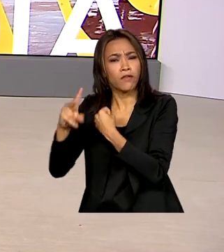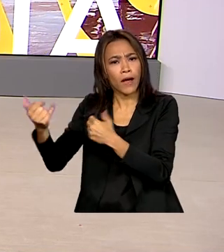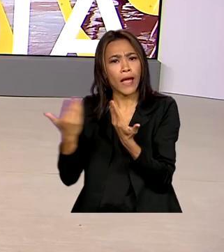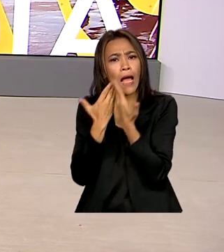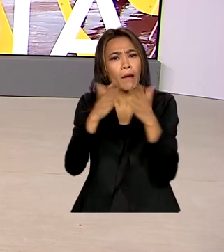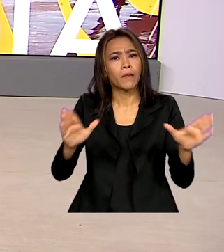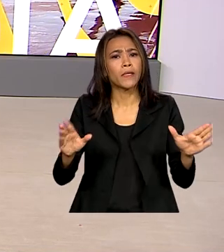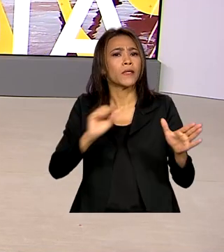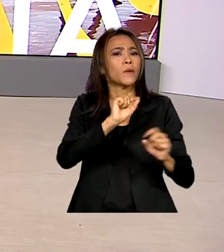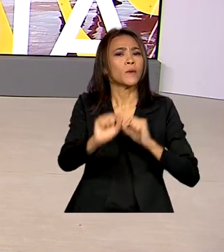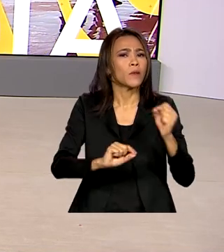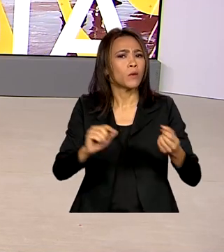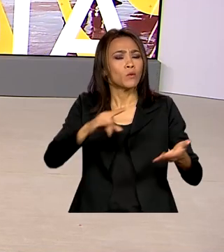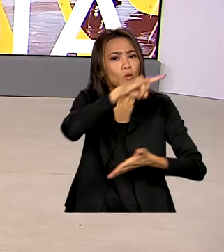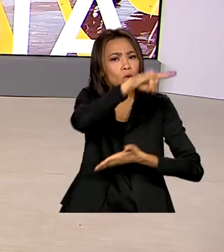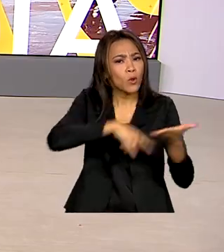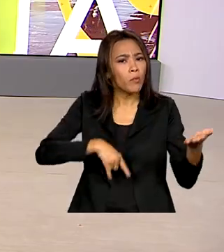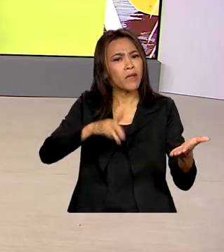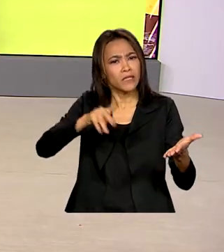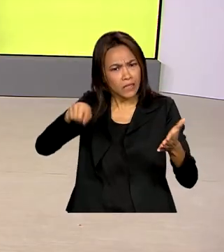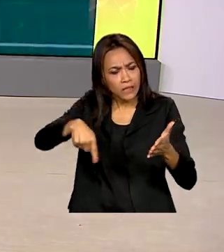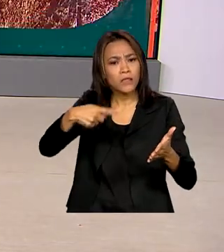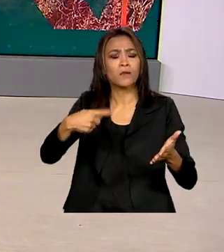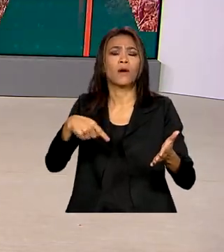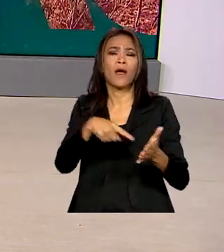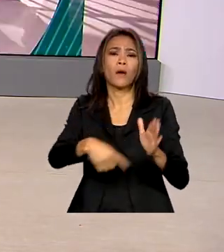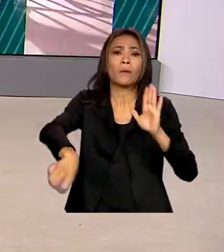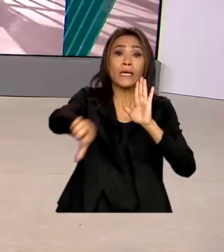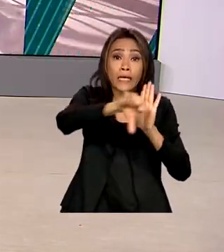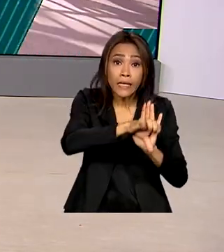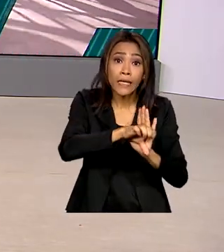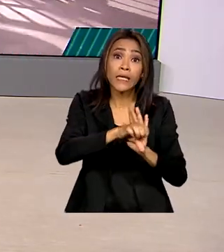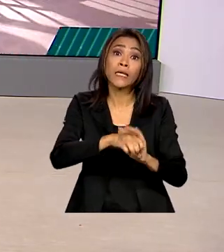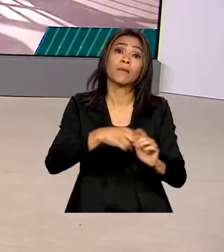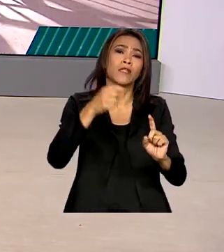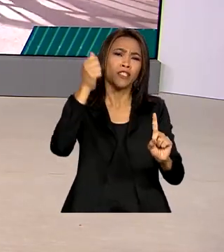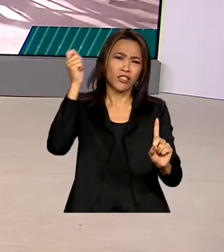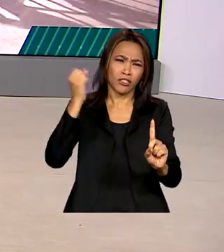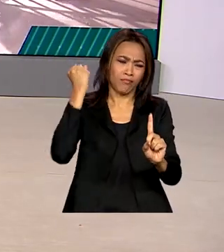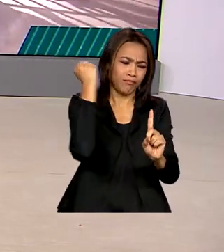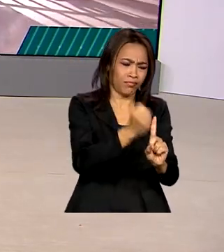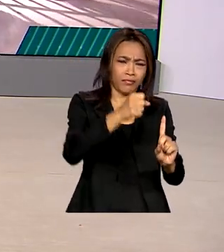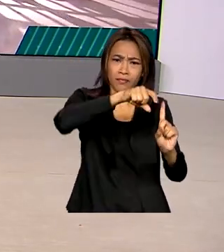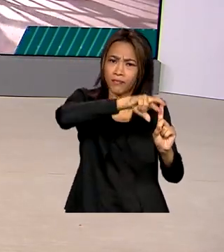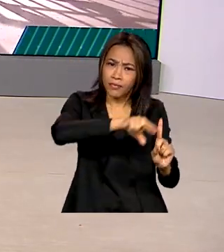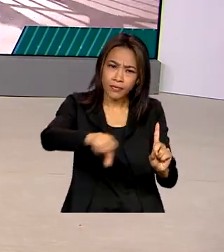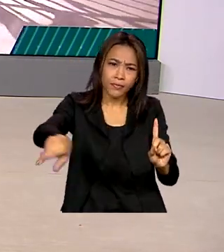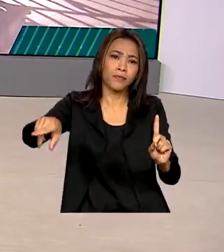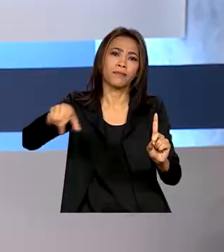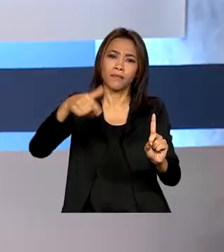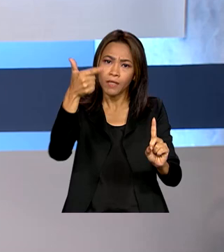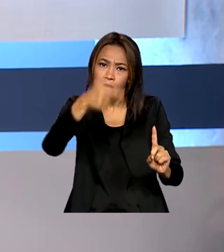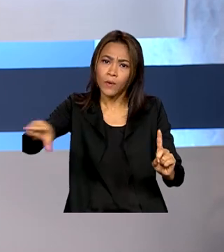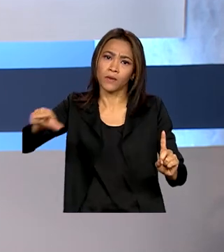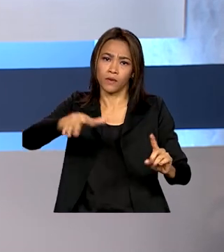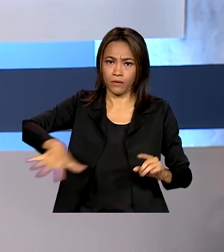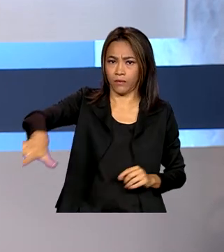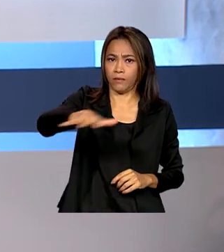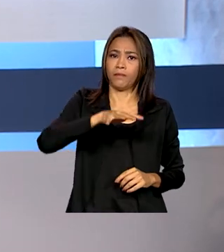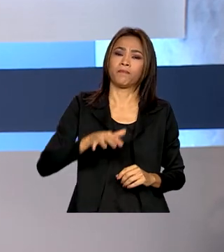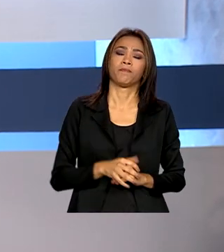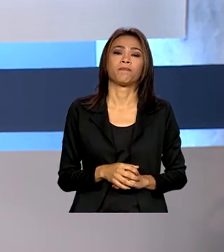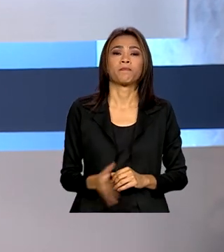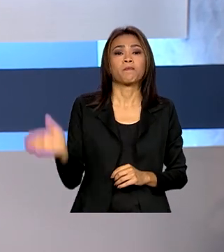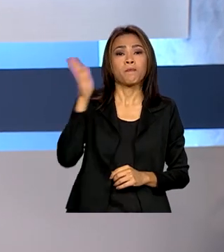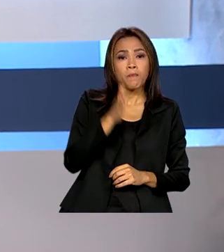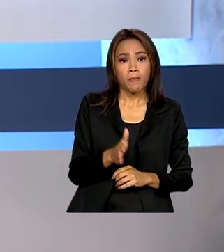inquérito policial para apurar o crime de genocídio e crimes ambientais na região do povo Yanomami. O